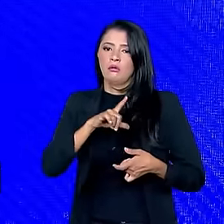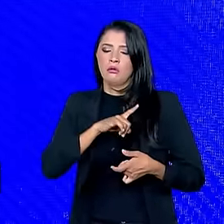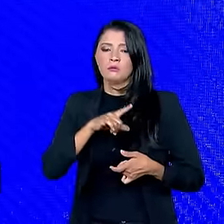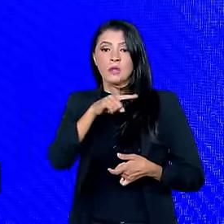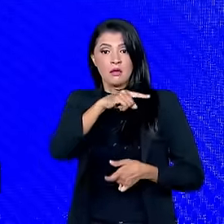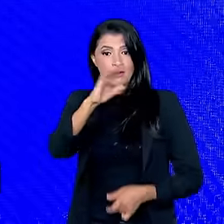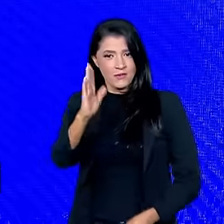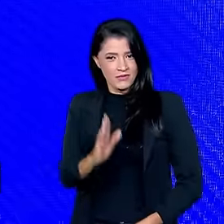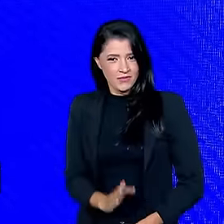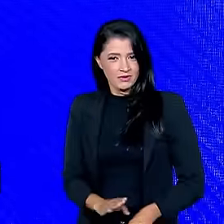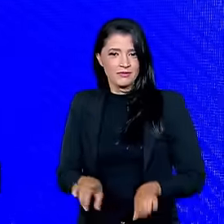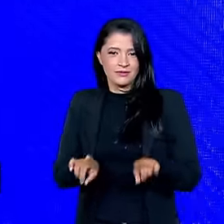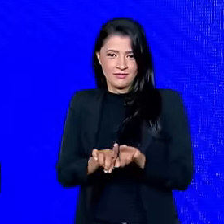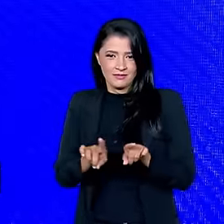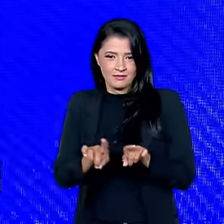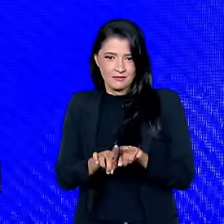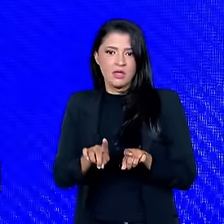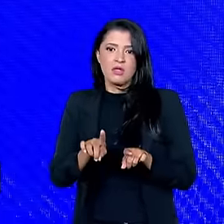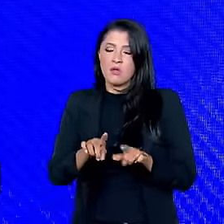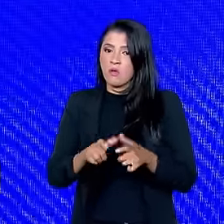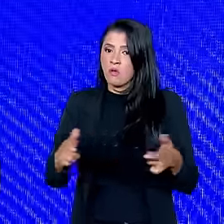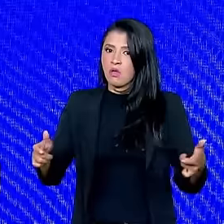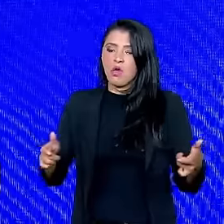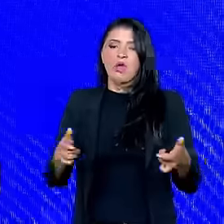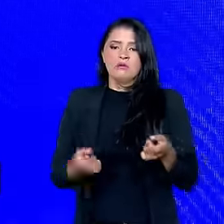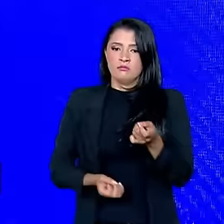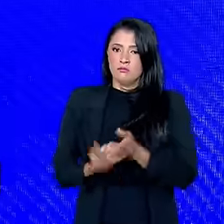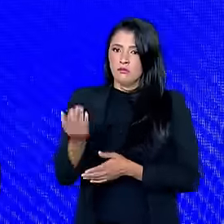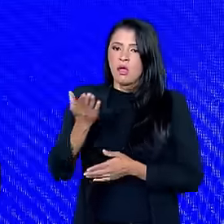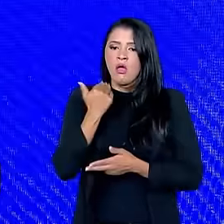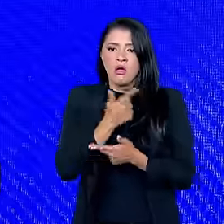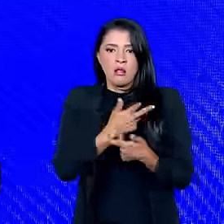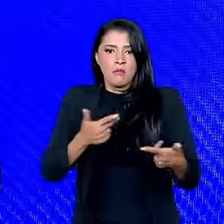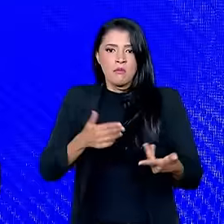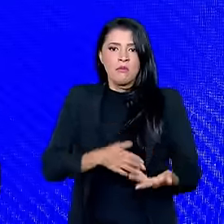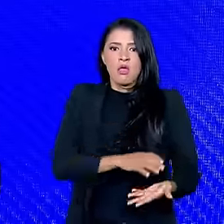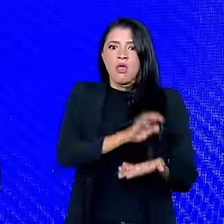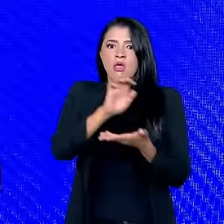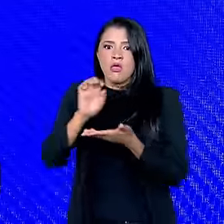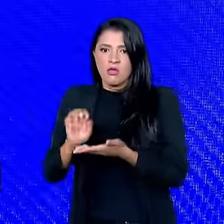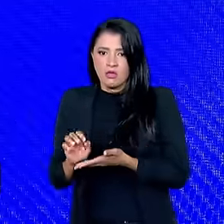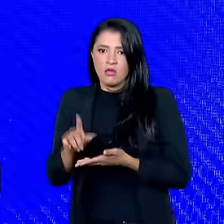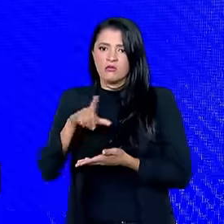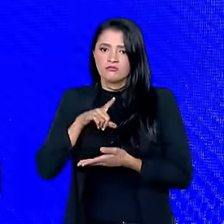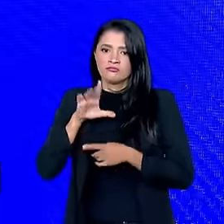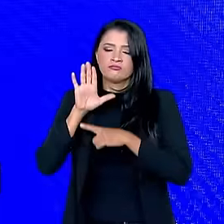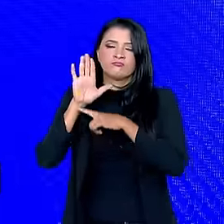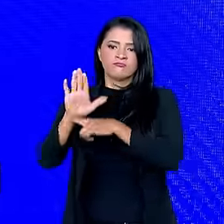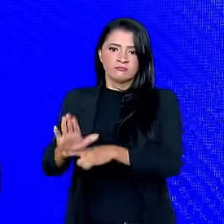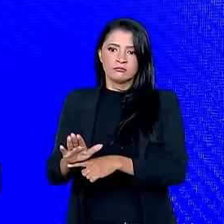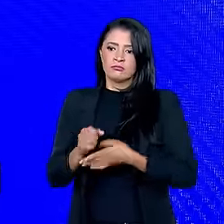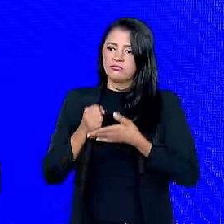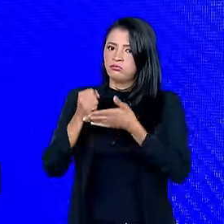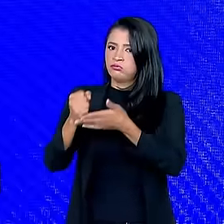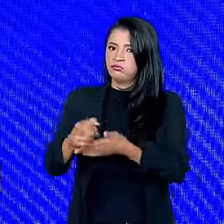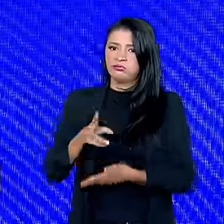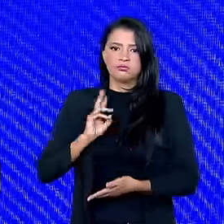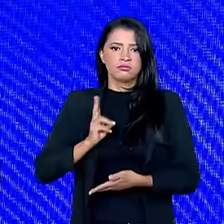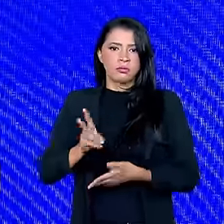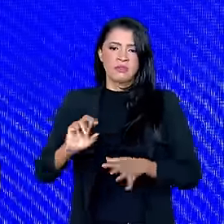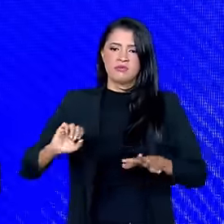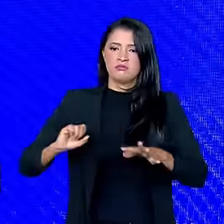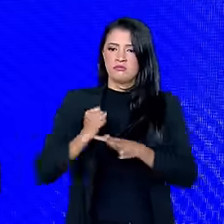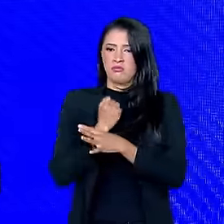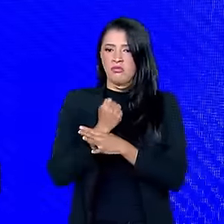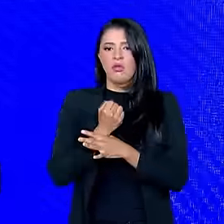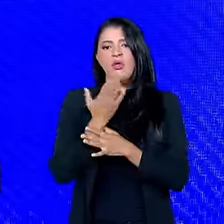Brasil, como um dos maiores produtores e exportadores de alimentos, vem contribuindo de modo constante para a segurança